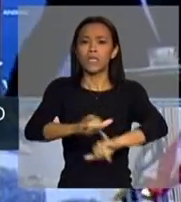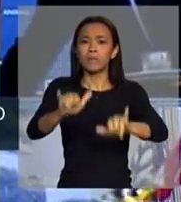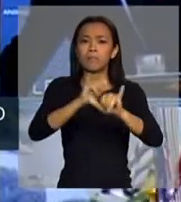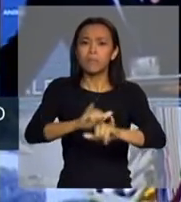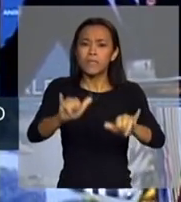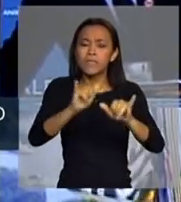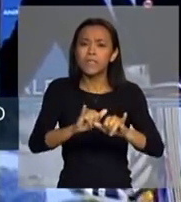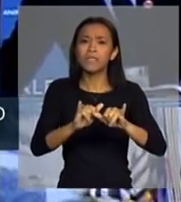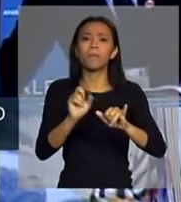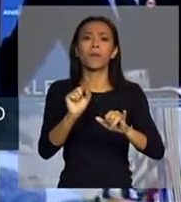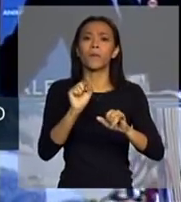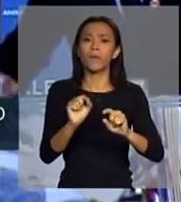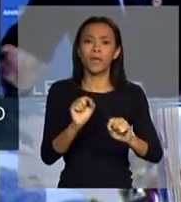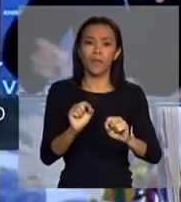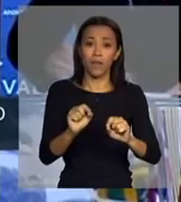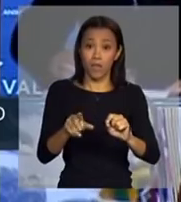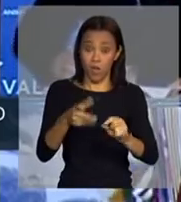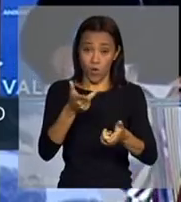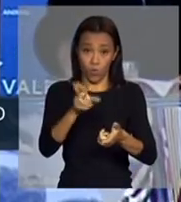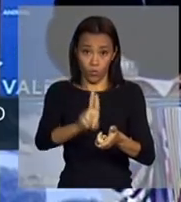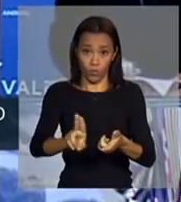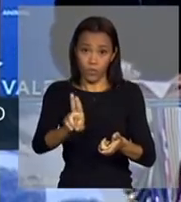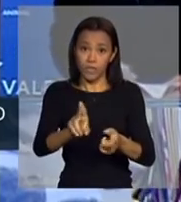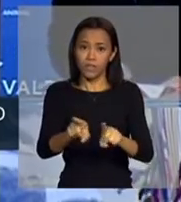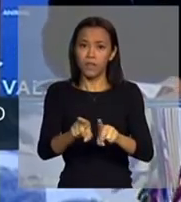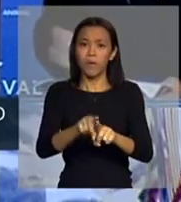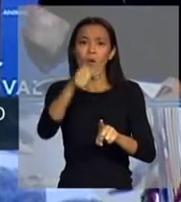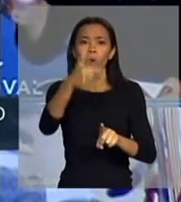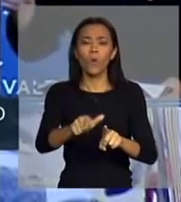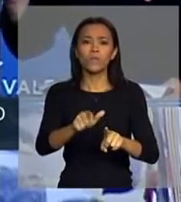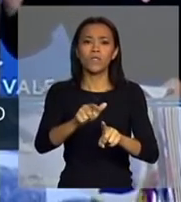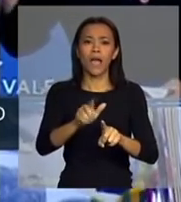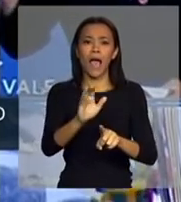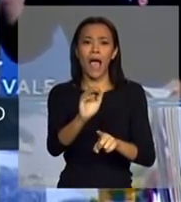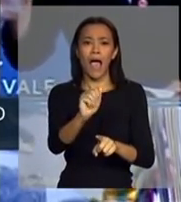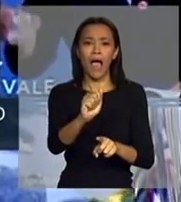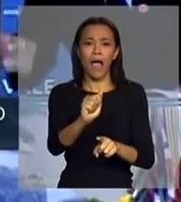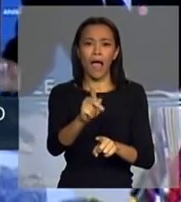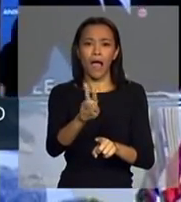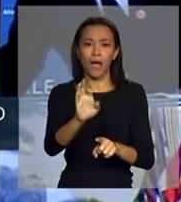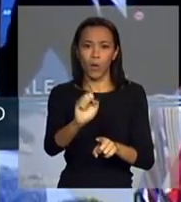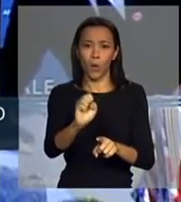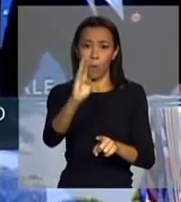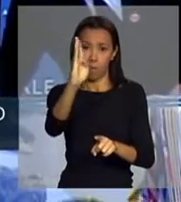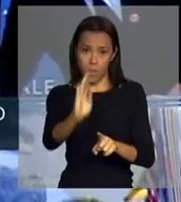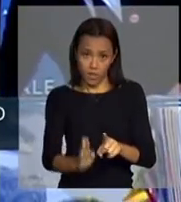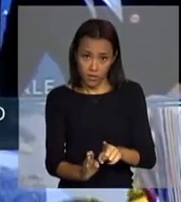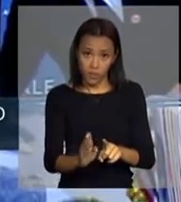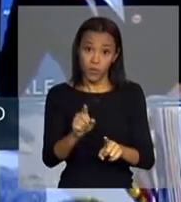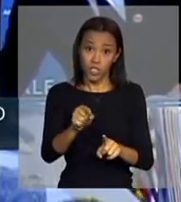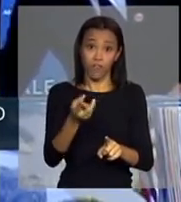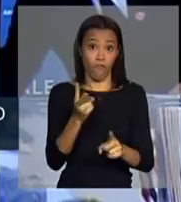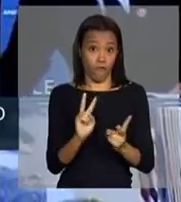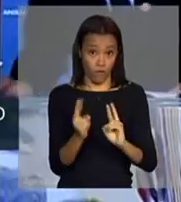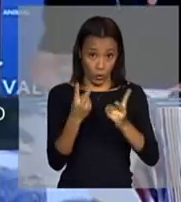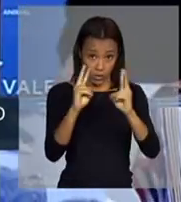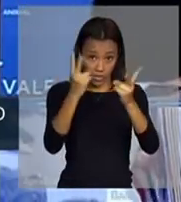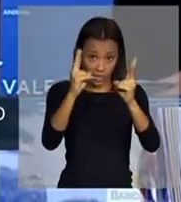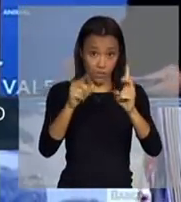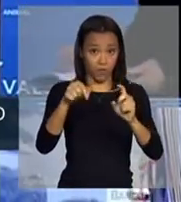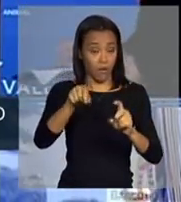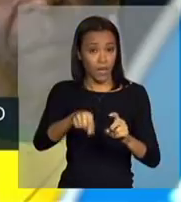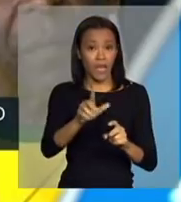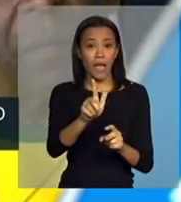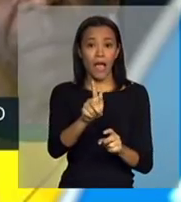prol da modernização dos portos brasileiros, e a campanha do time Agro Brasil, de valorização do agronegócio no país e